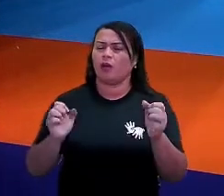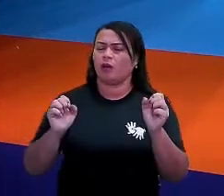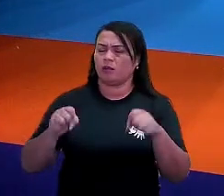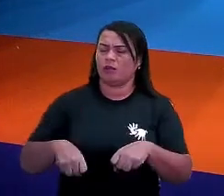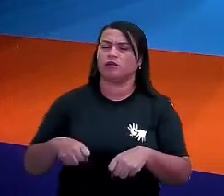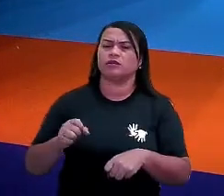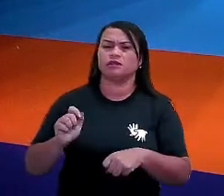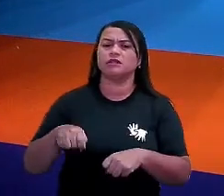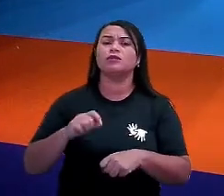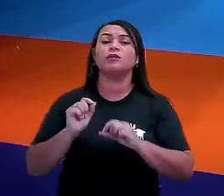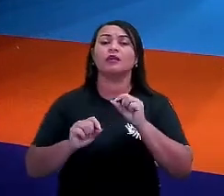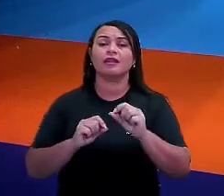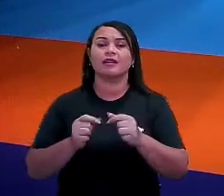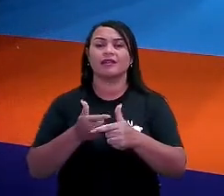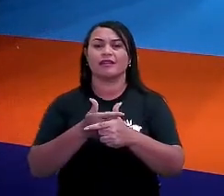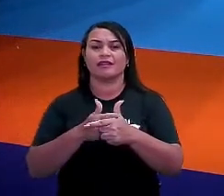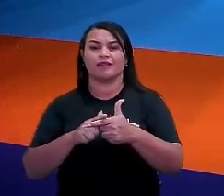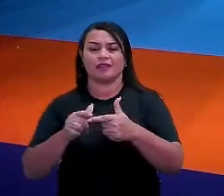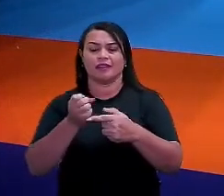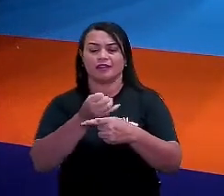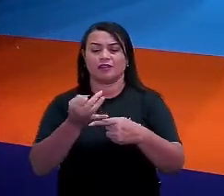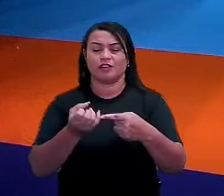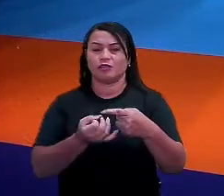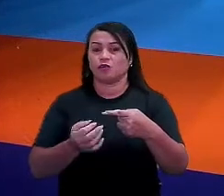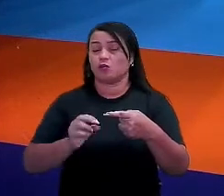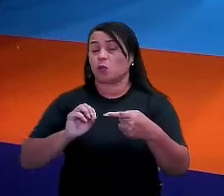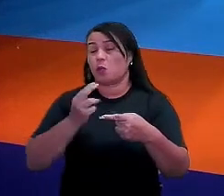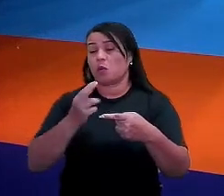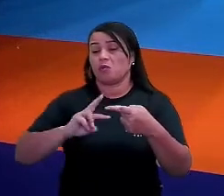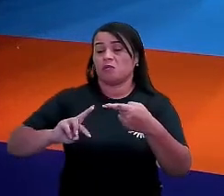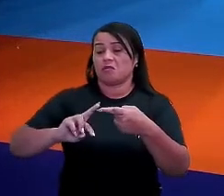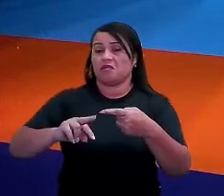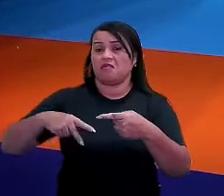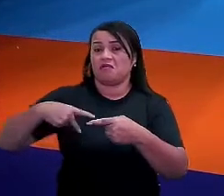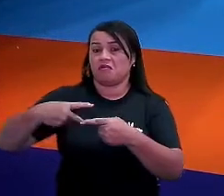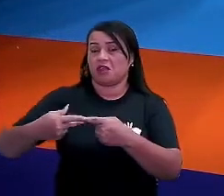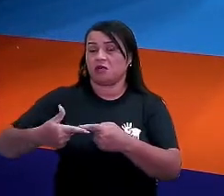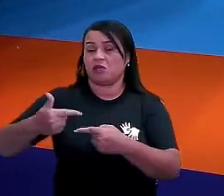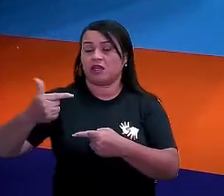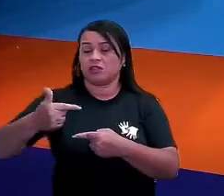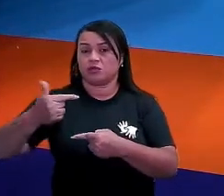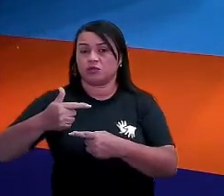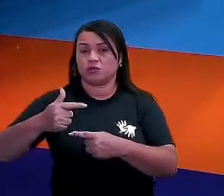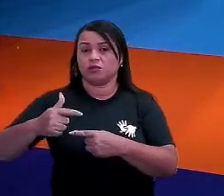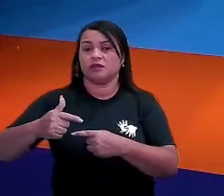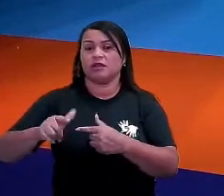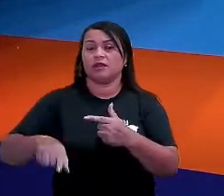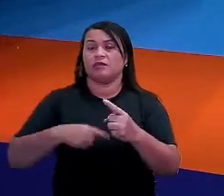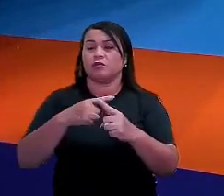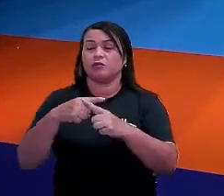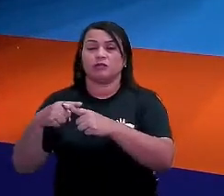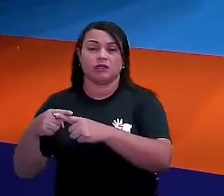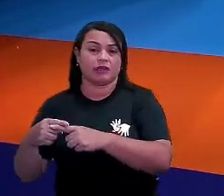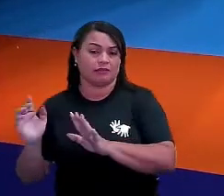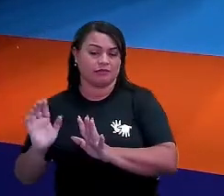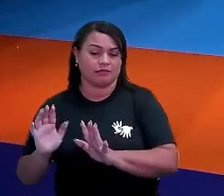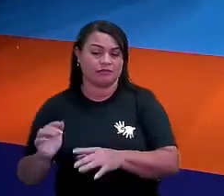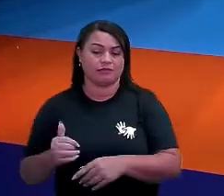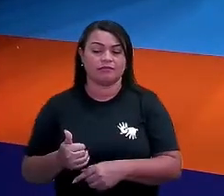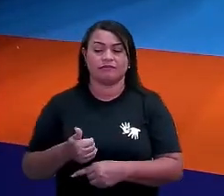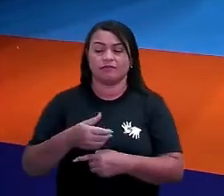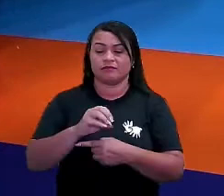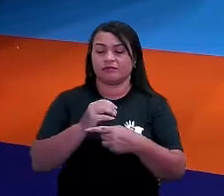fazer a divisão de frações. Ou eu inverto a segunda fração para multiplicar automaticamente, né? Vou repetir, 10 sobre